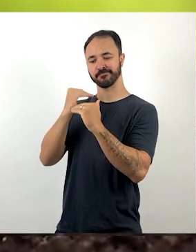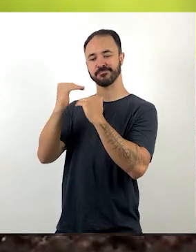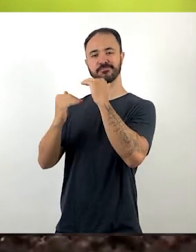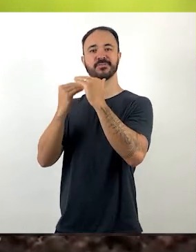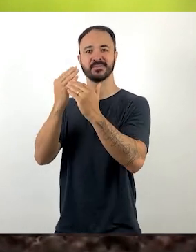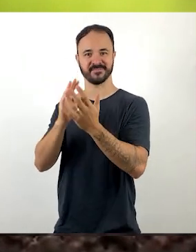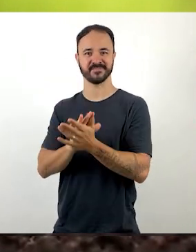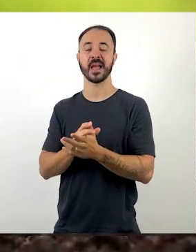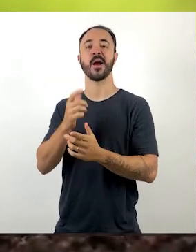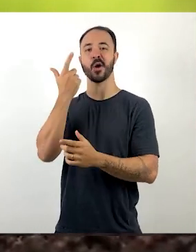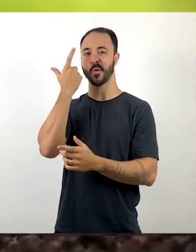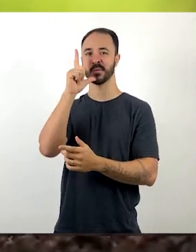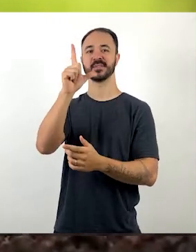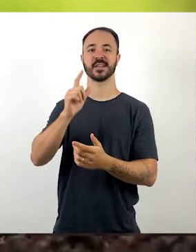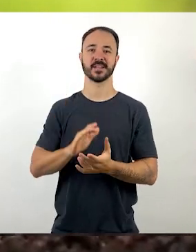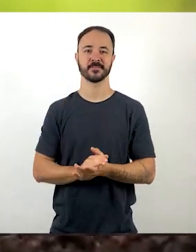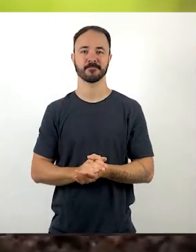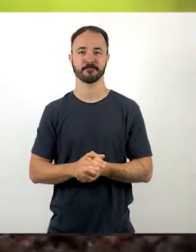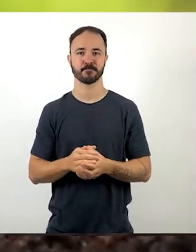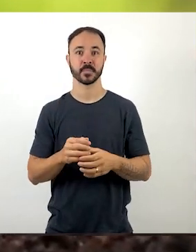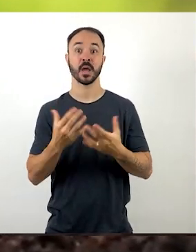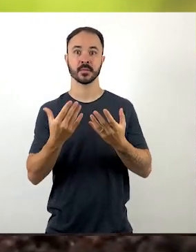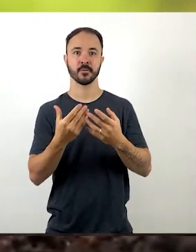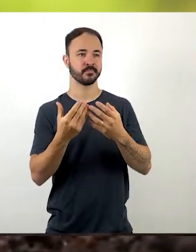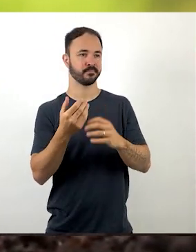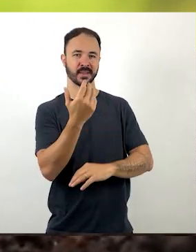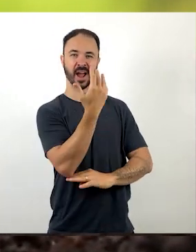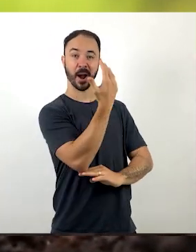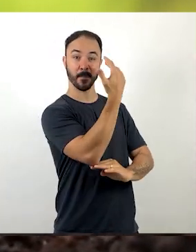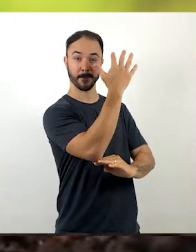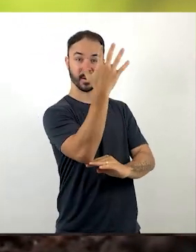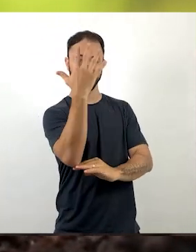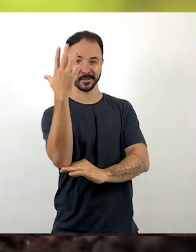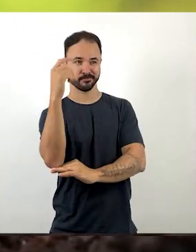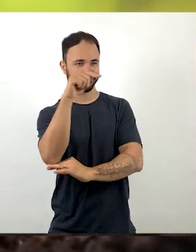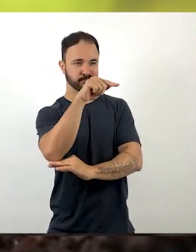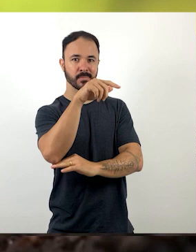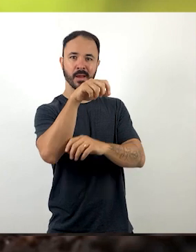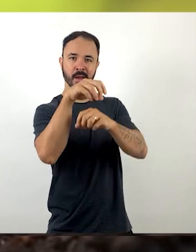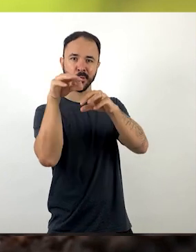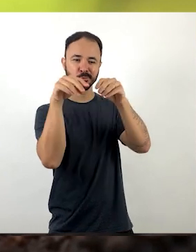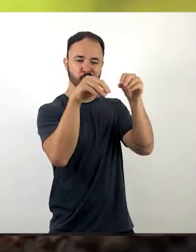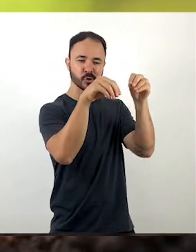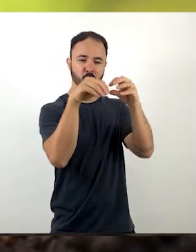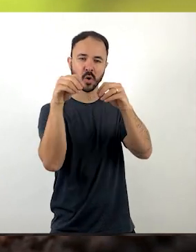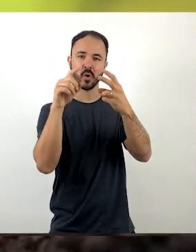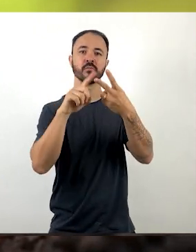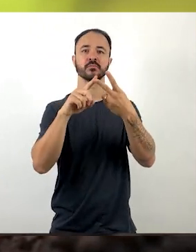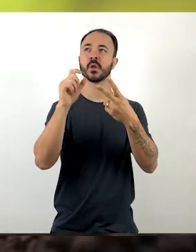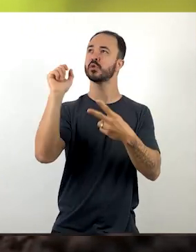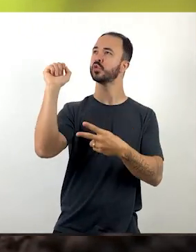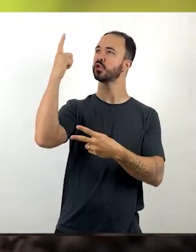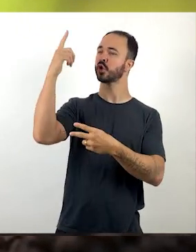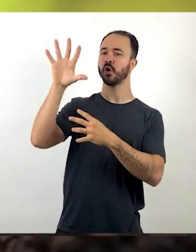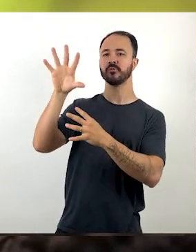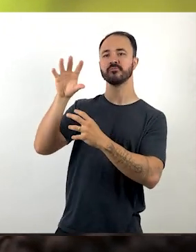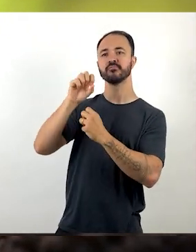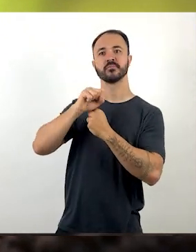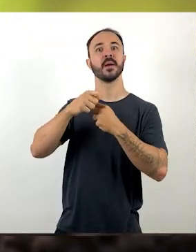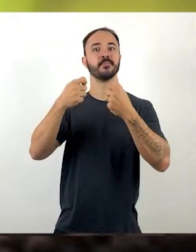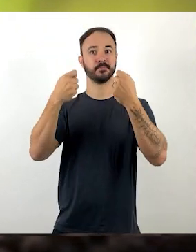e minerais. Então, tanto a riqueza do solo quanto a presença de água e uma correta exposição à luz solar